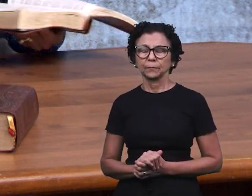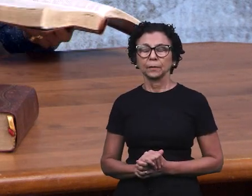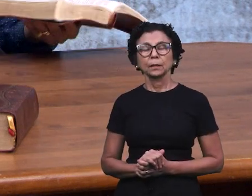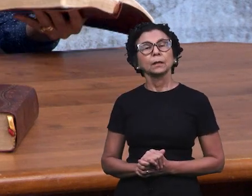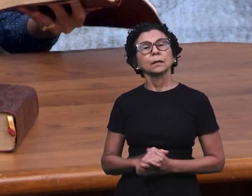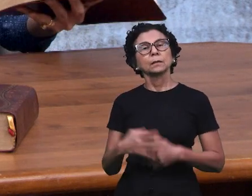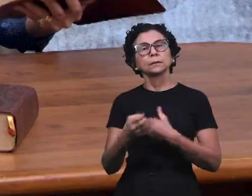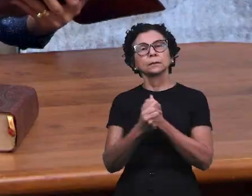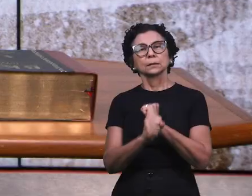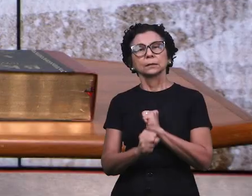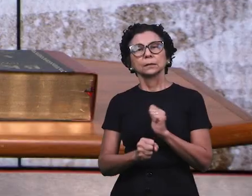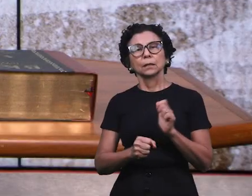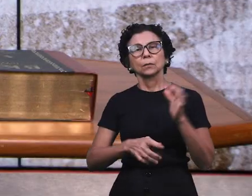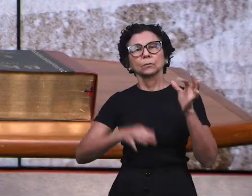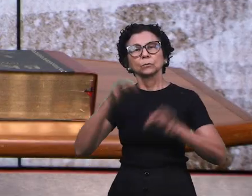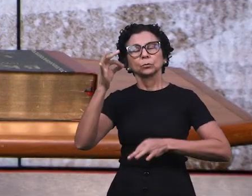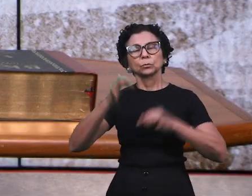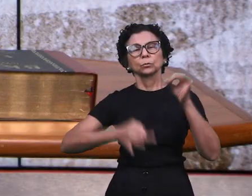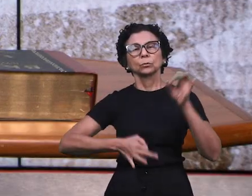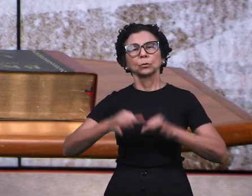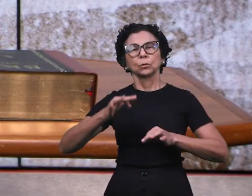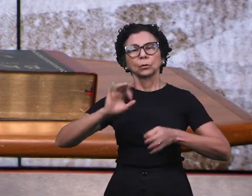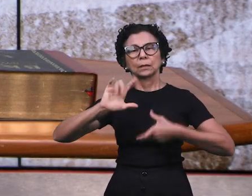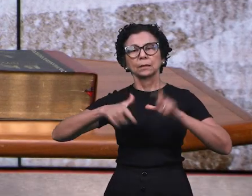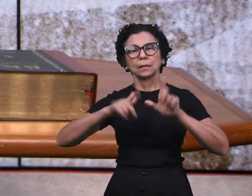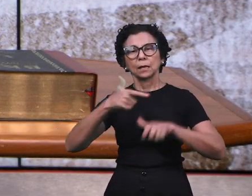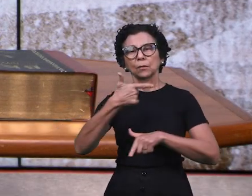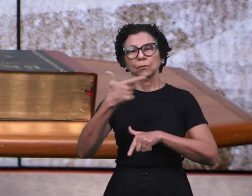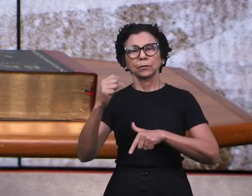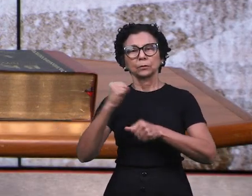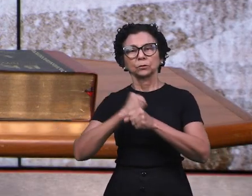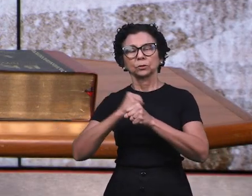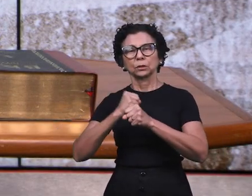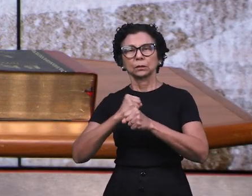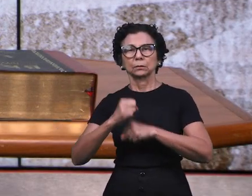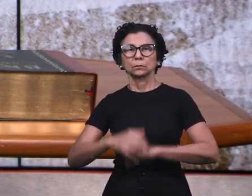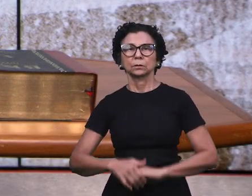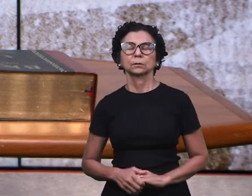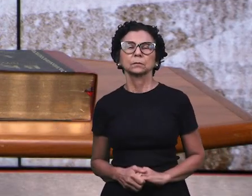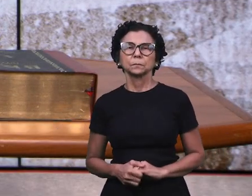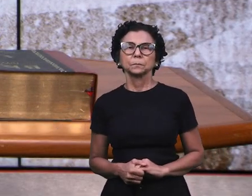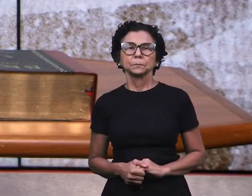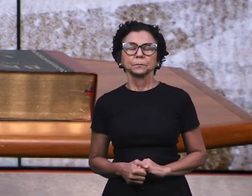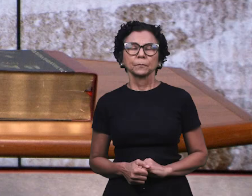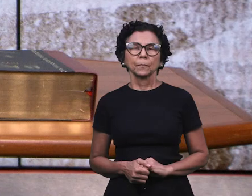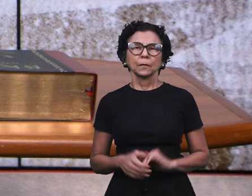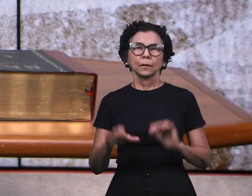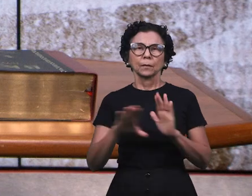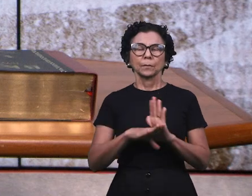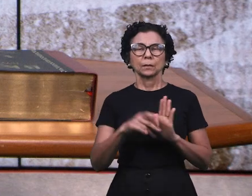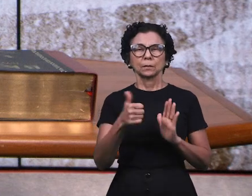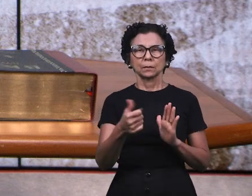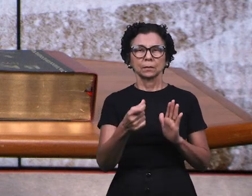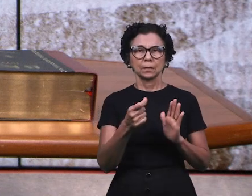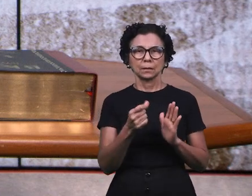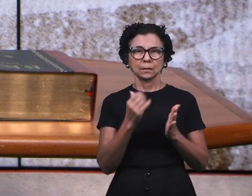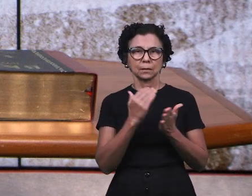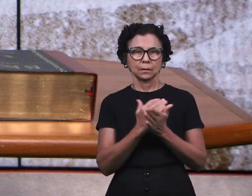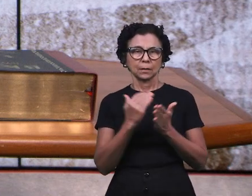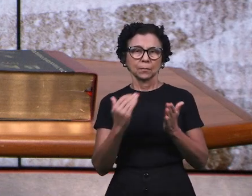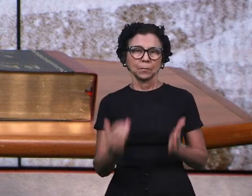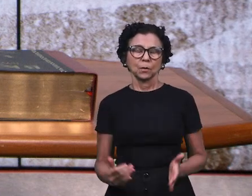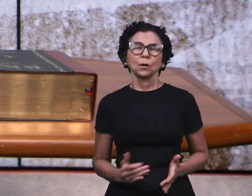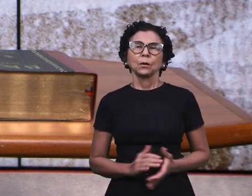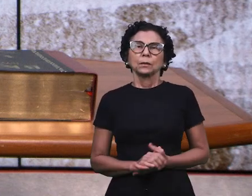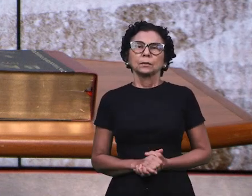Amém? Nós terminamos aqui a leitura do capítulo 16, que foi